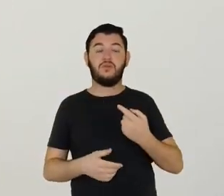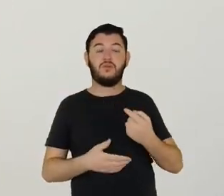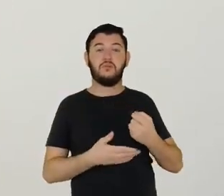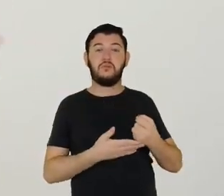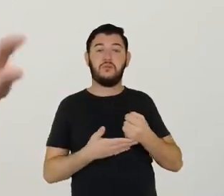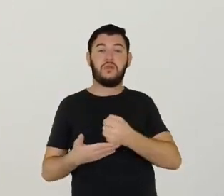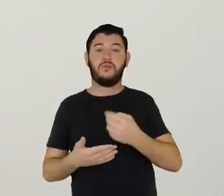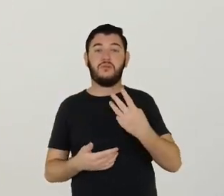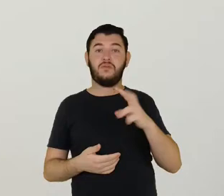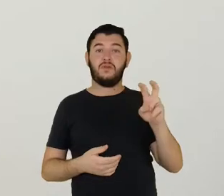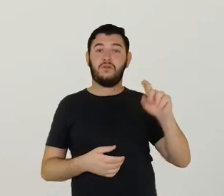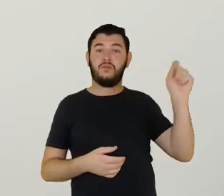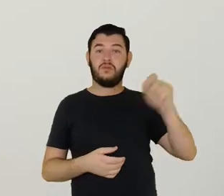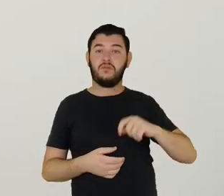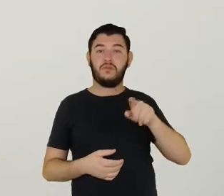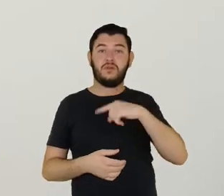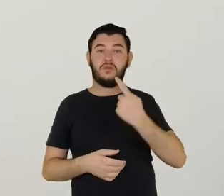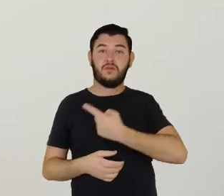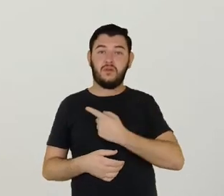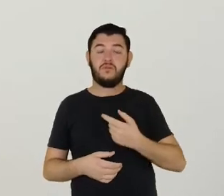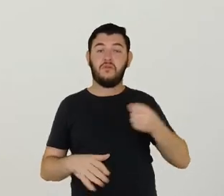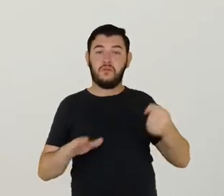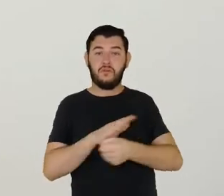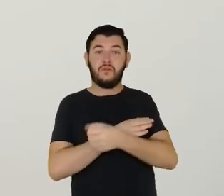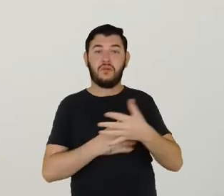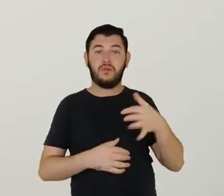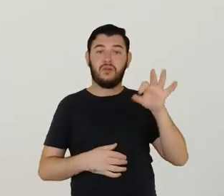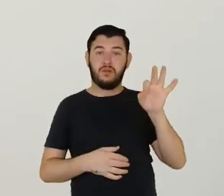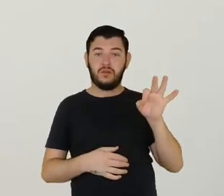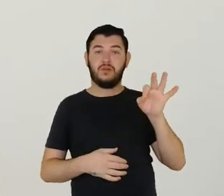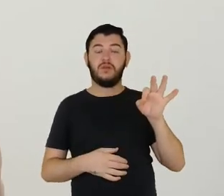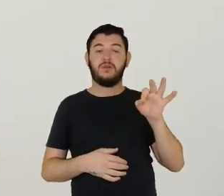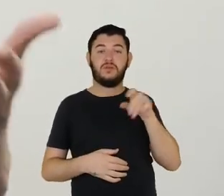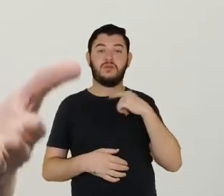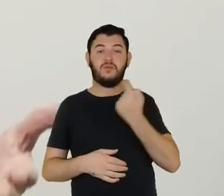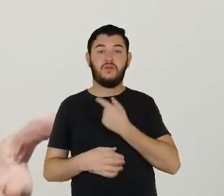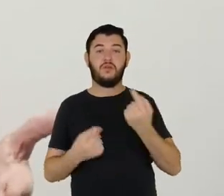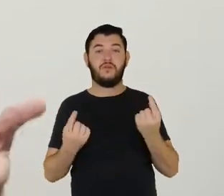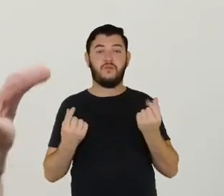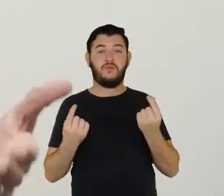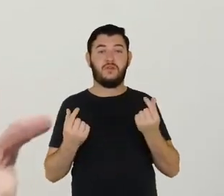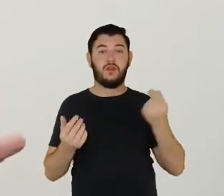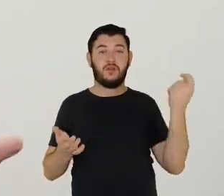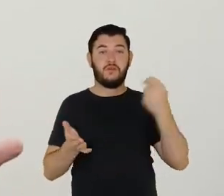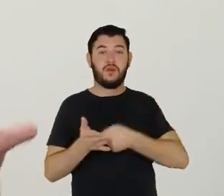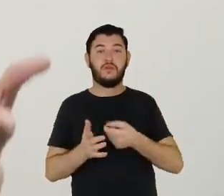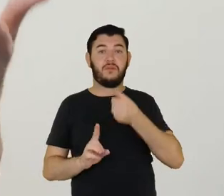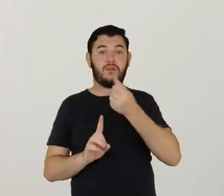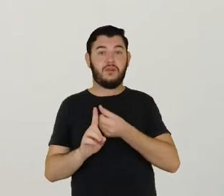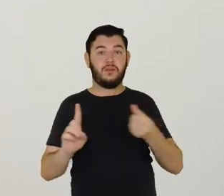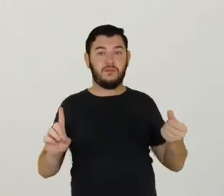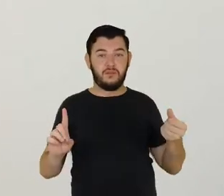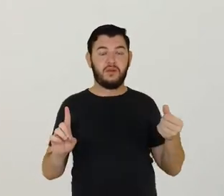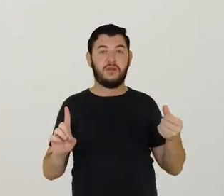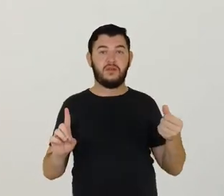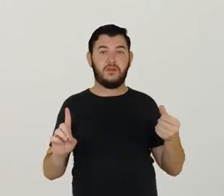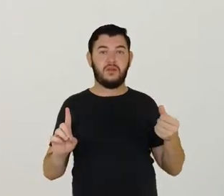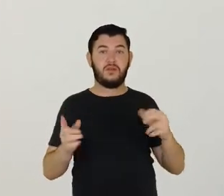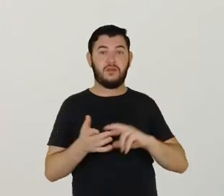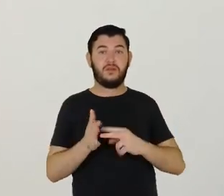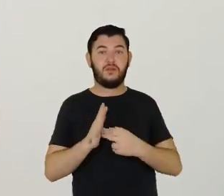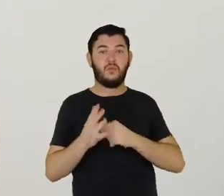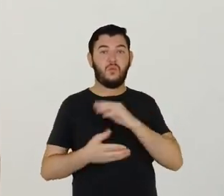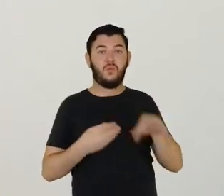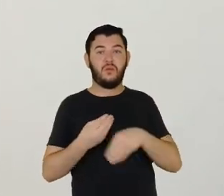quantia para esses 6 meses de curso, e essa quantia vai ser um extra na escola, vai ajudar muito a escola e vai ajudar muito Maricá.